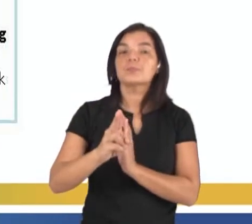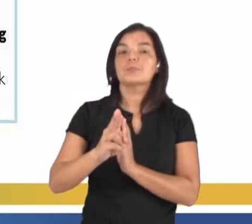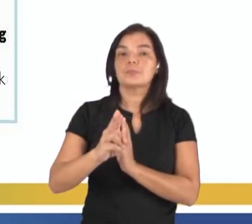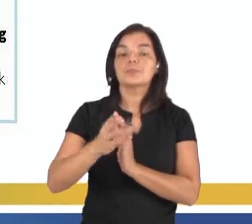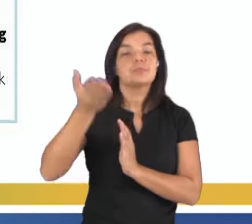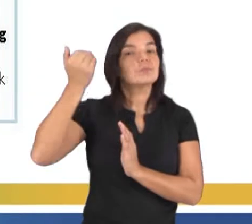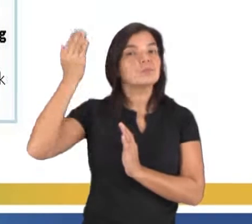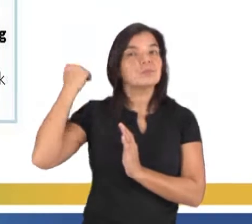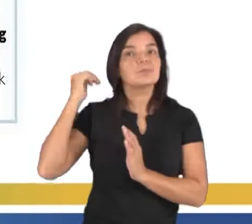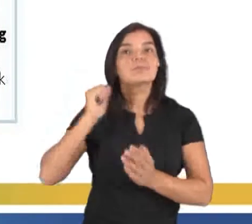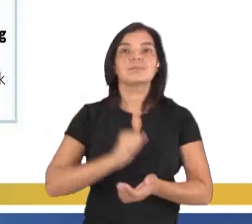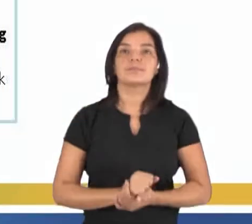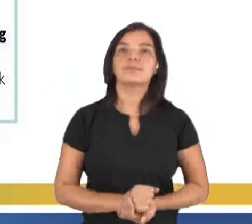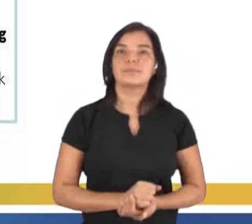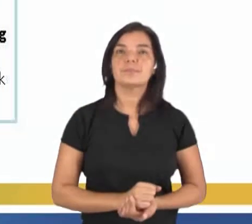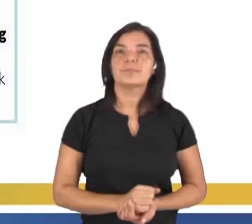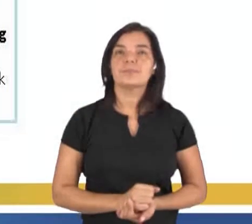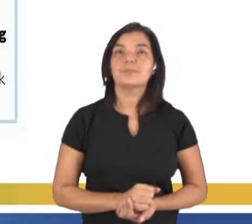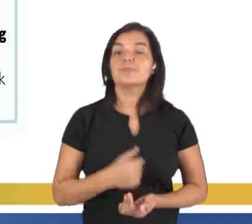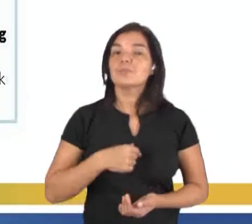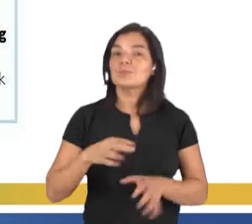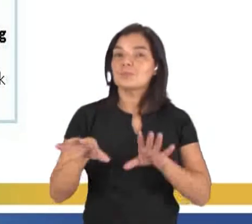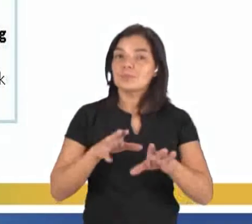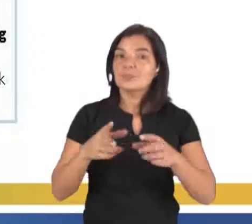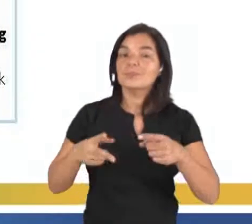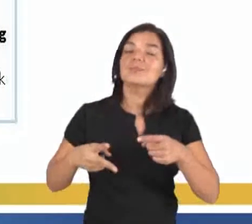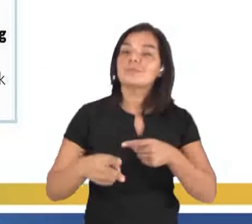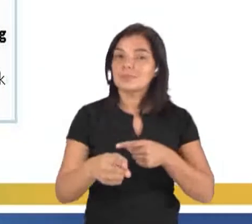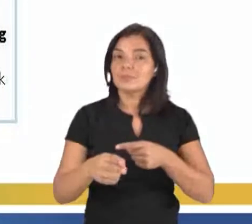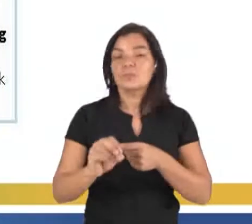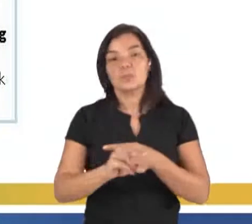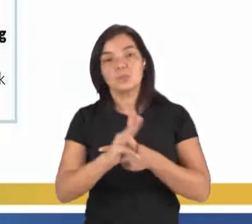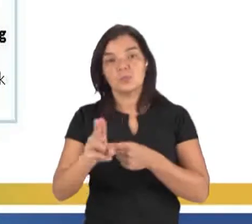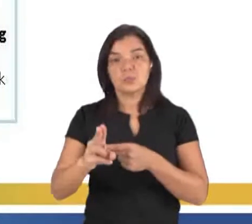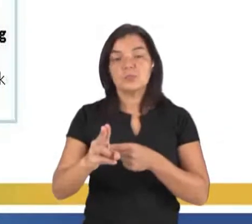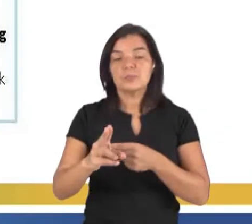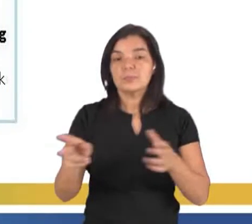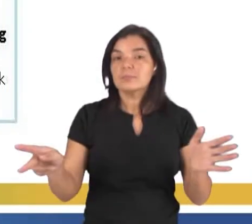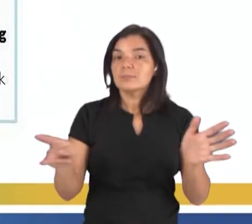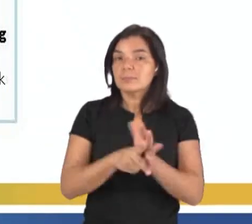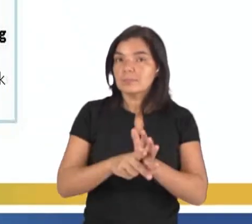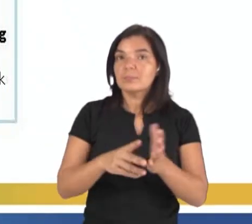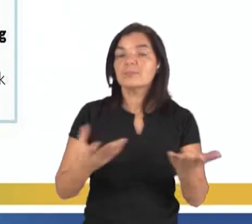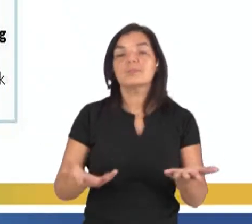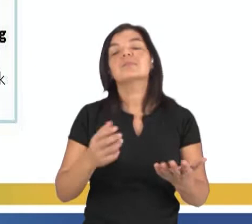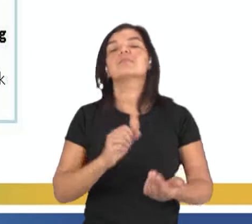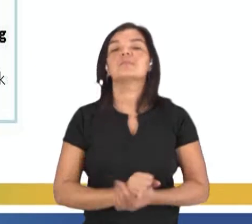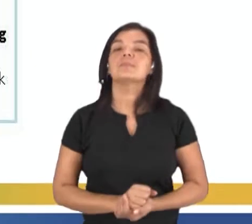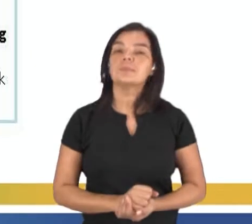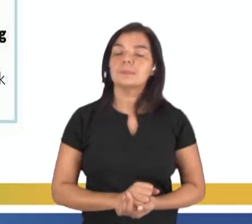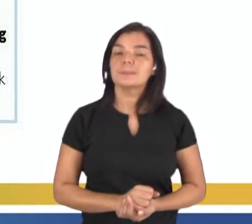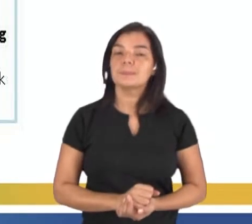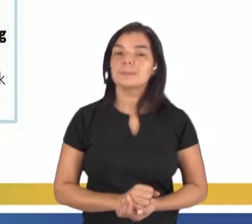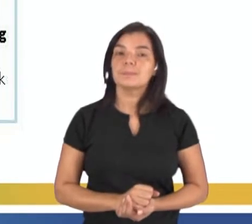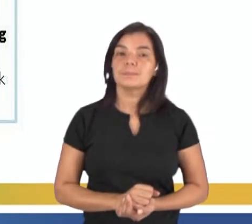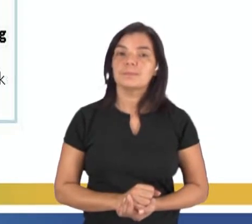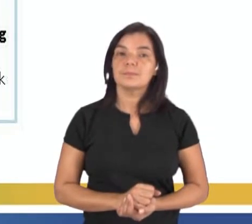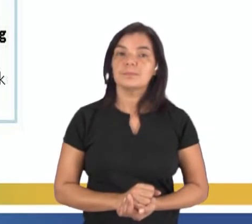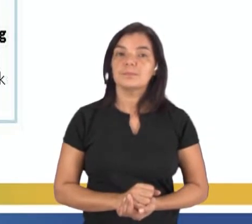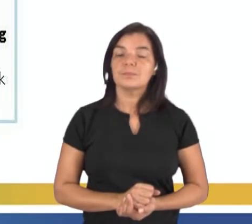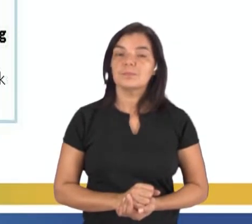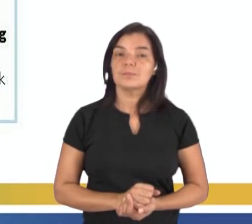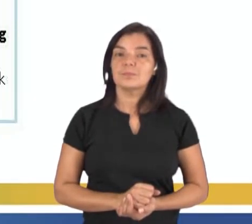sobre interrupted actions, sobre ações interrompidas, ou specific time as an interruption in parallel